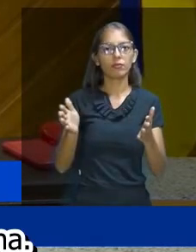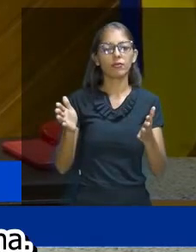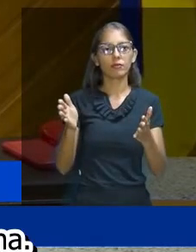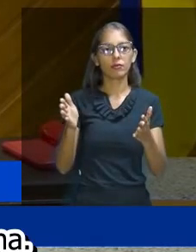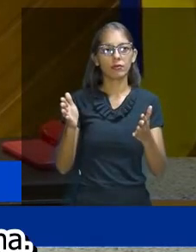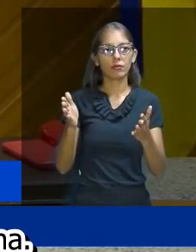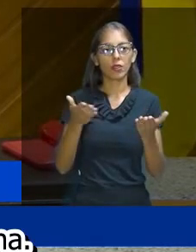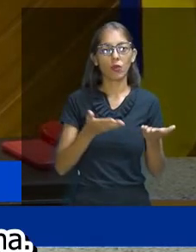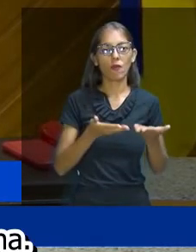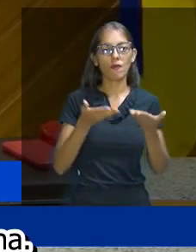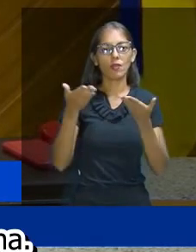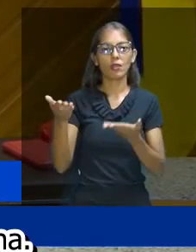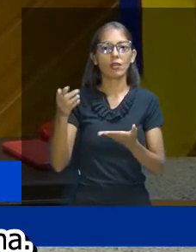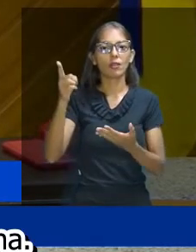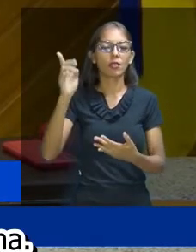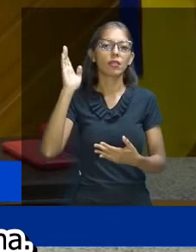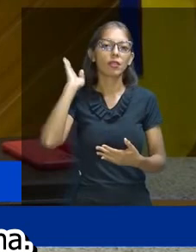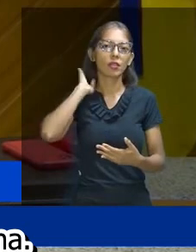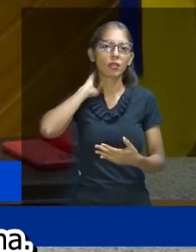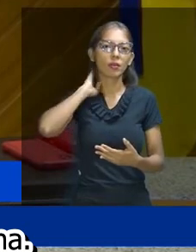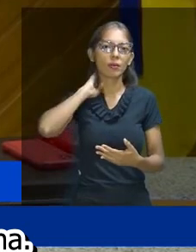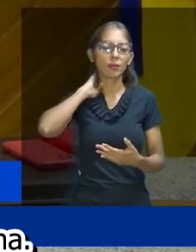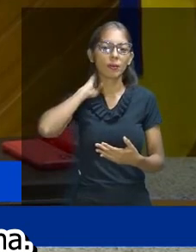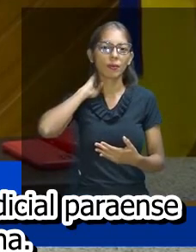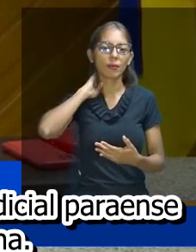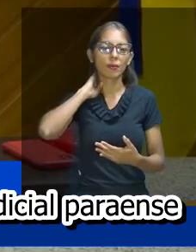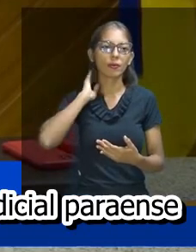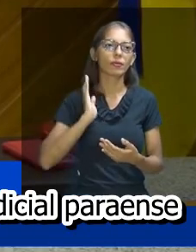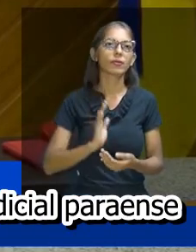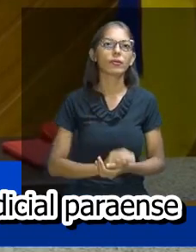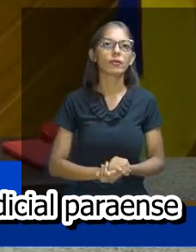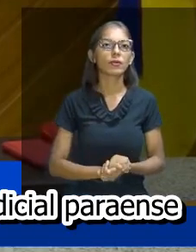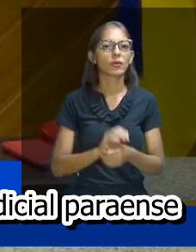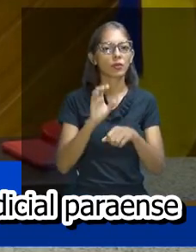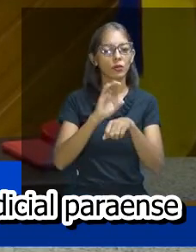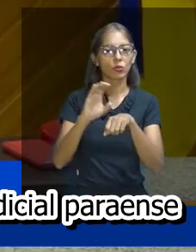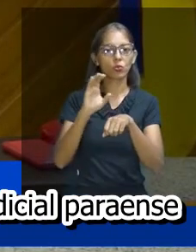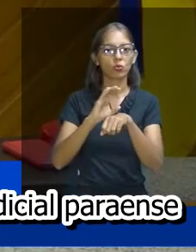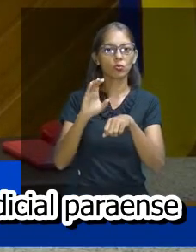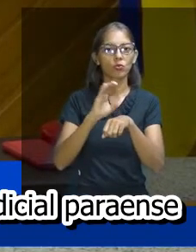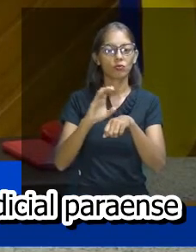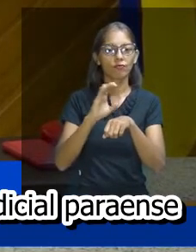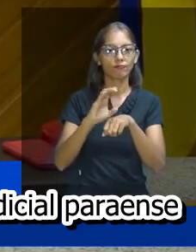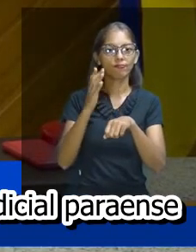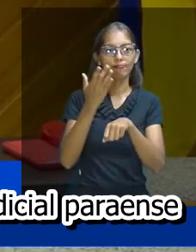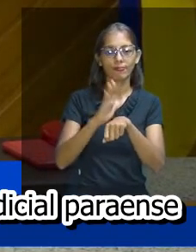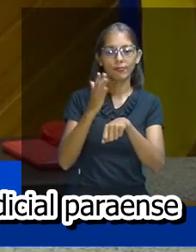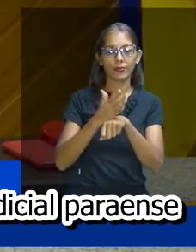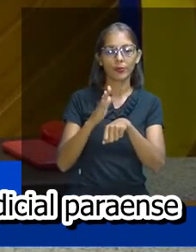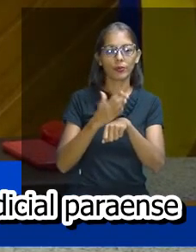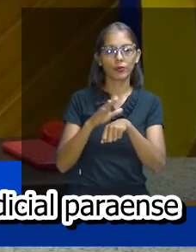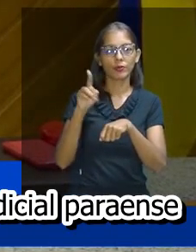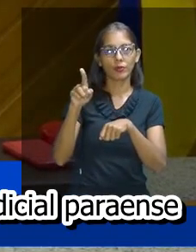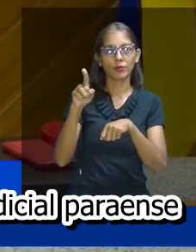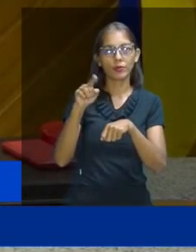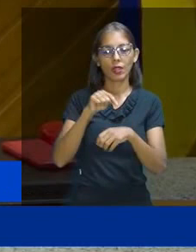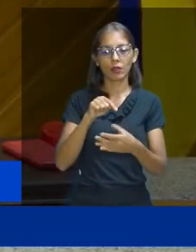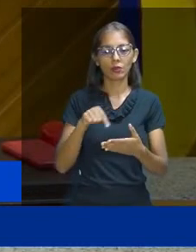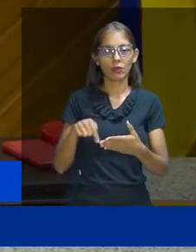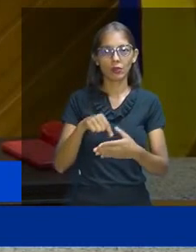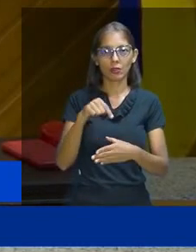Nós fomos convidados para dar uma aula magna no curso de preparação para as eleições que a Escola Judicial